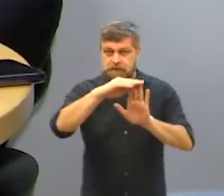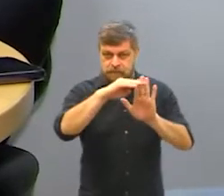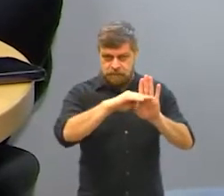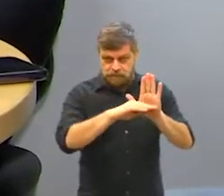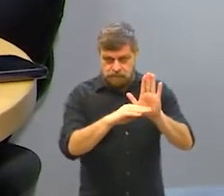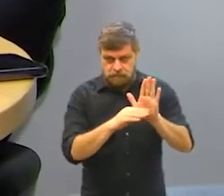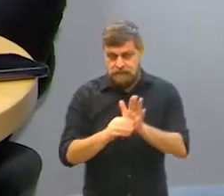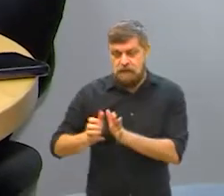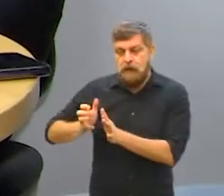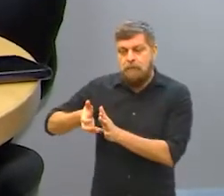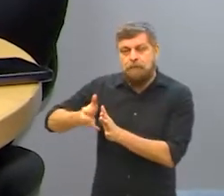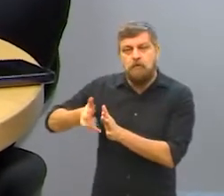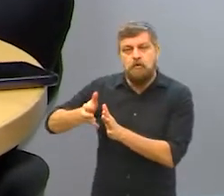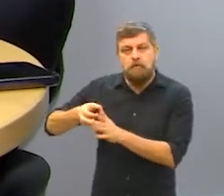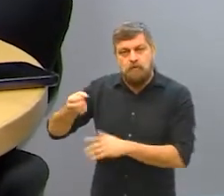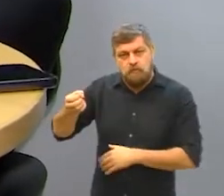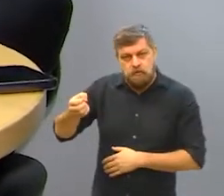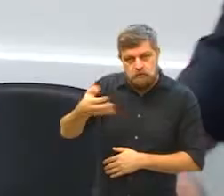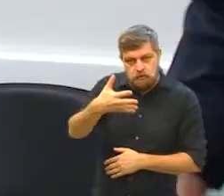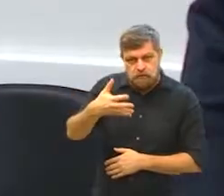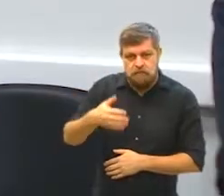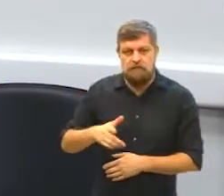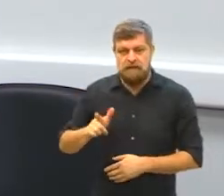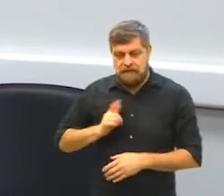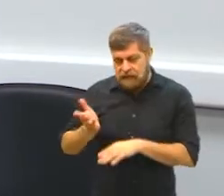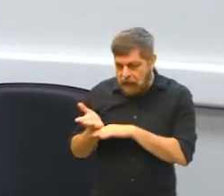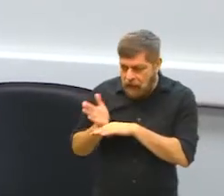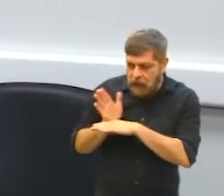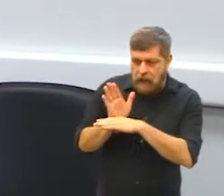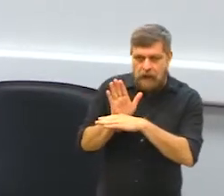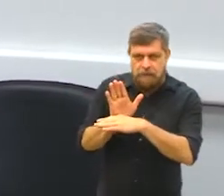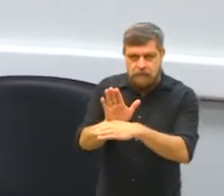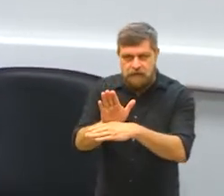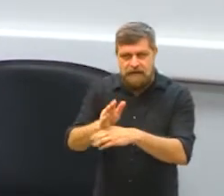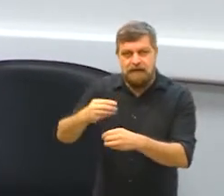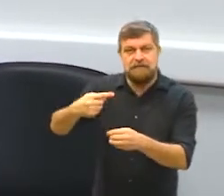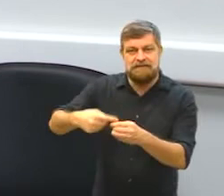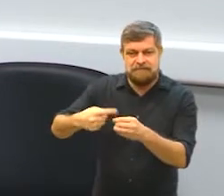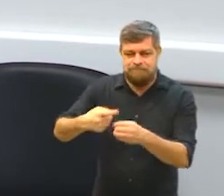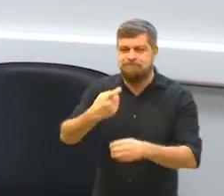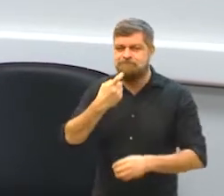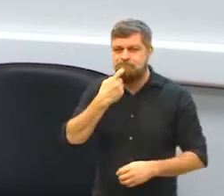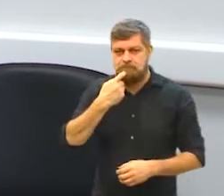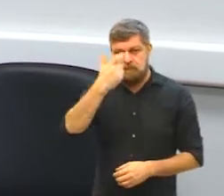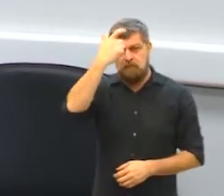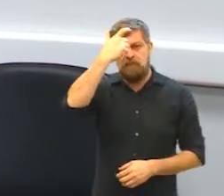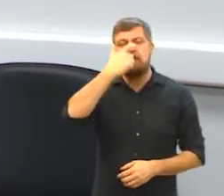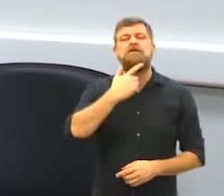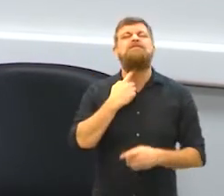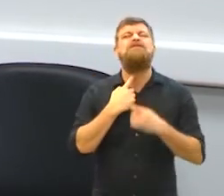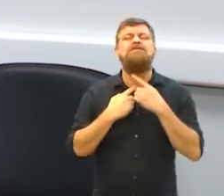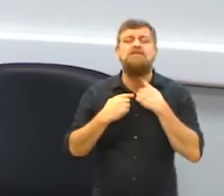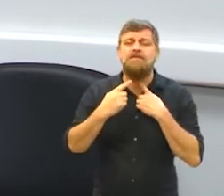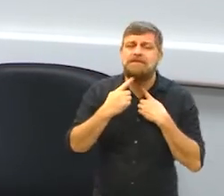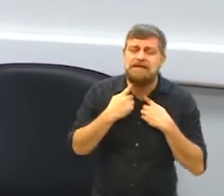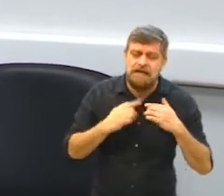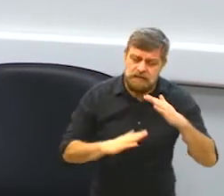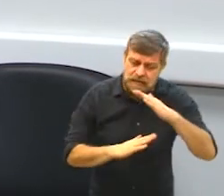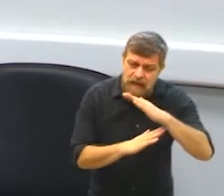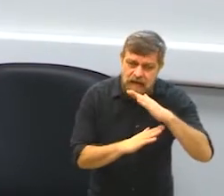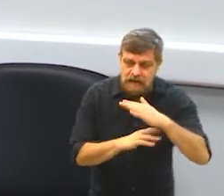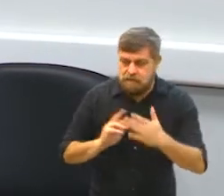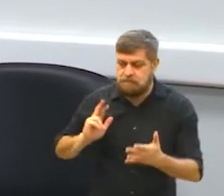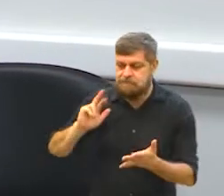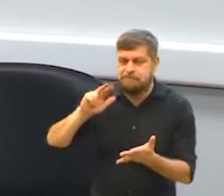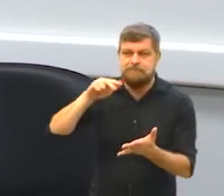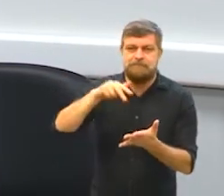debateu sobre pautas em comum dentro do partido que beneficiarão de forma direta o município eu tinha não é uma